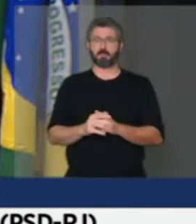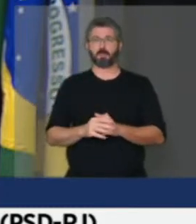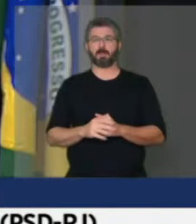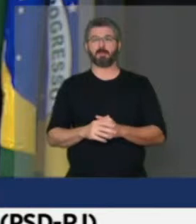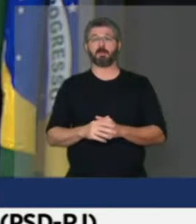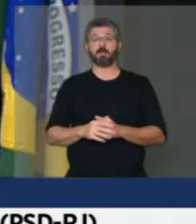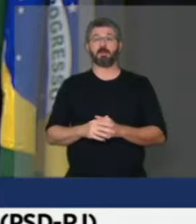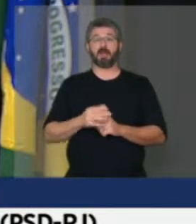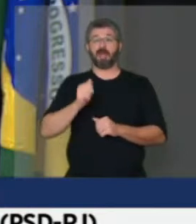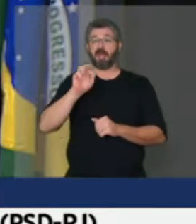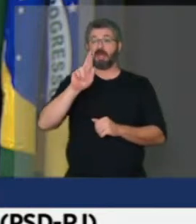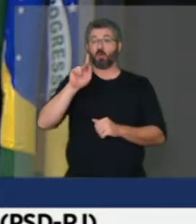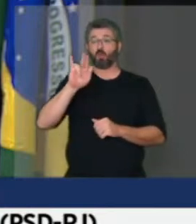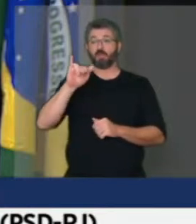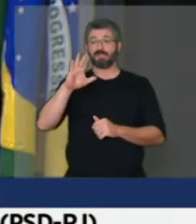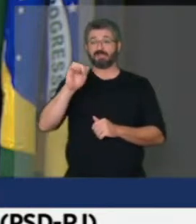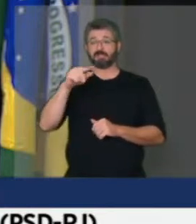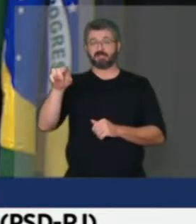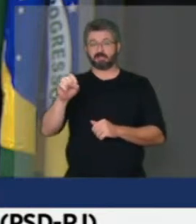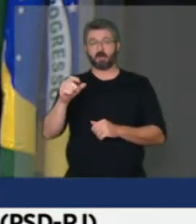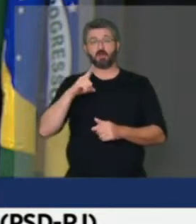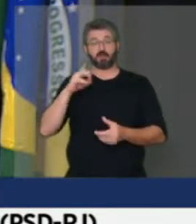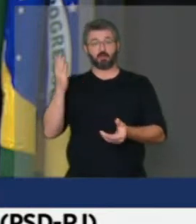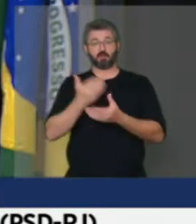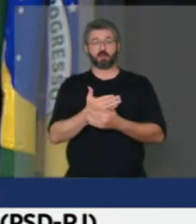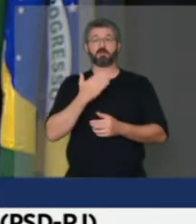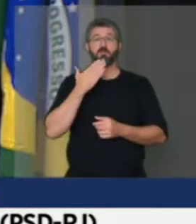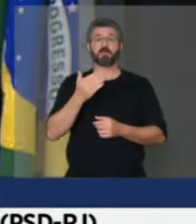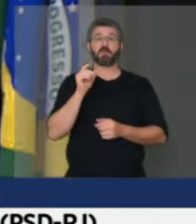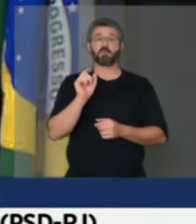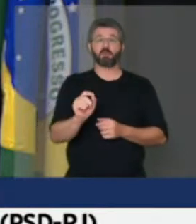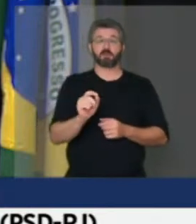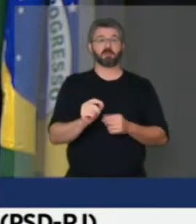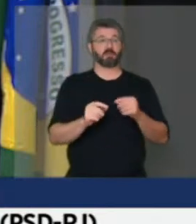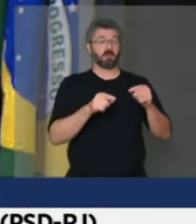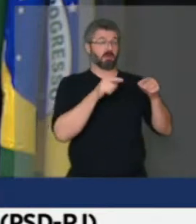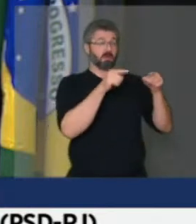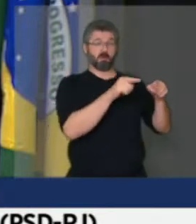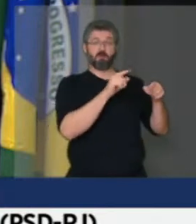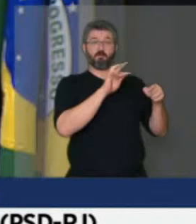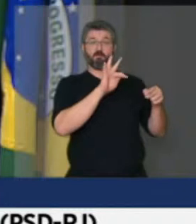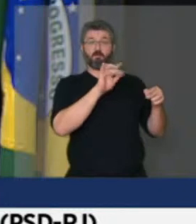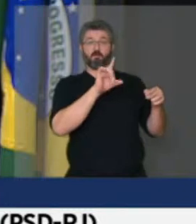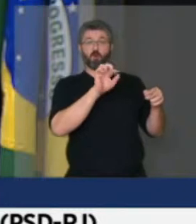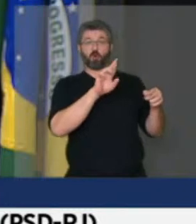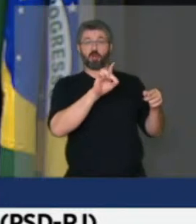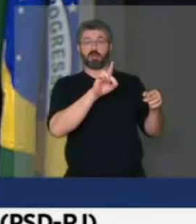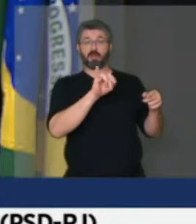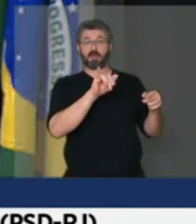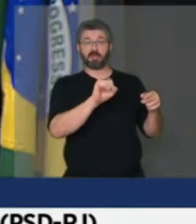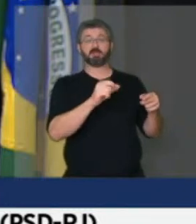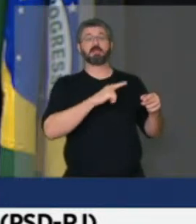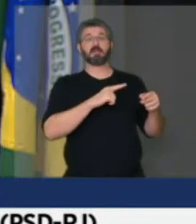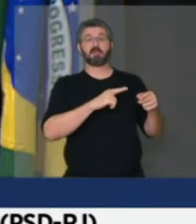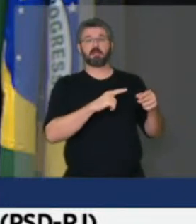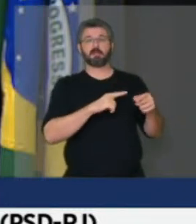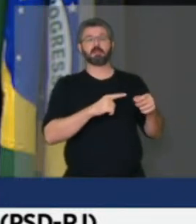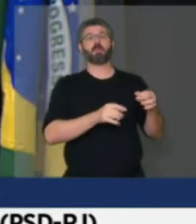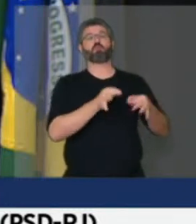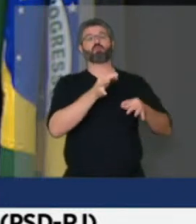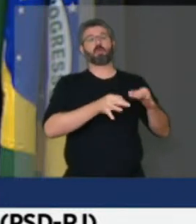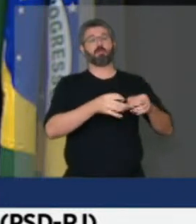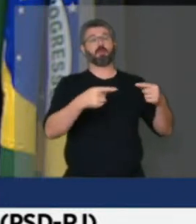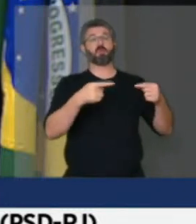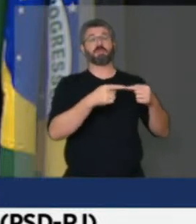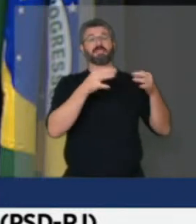A arguição de suspeição que está posta no processo pede que Flor de Lis tenha direito a uma instrução adequada.